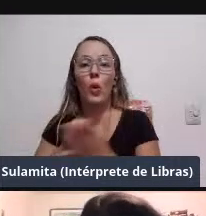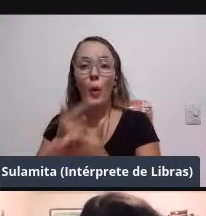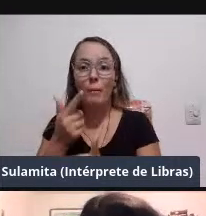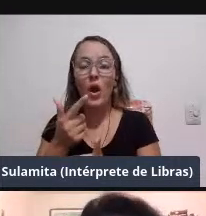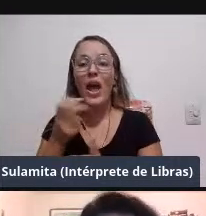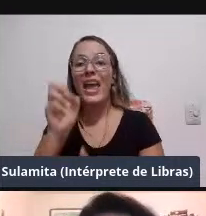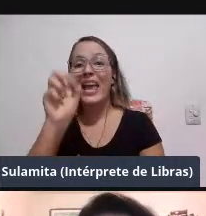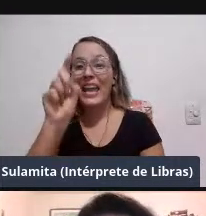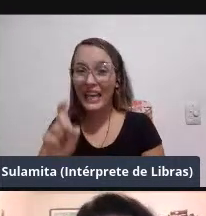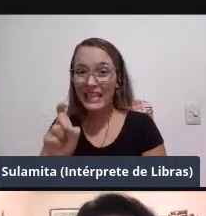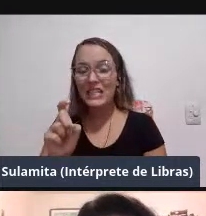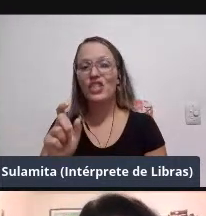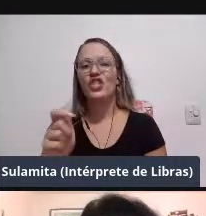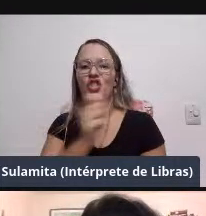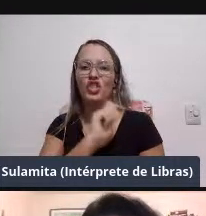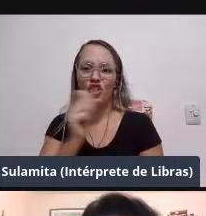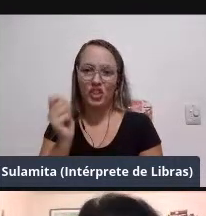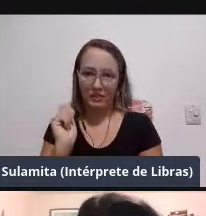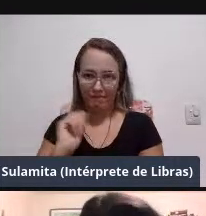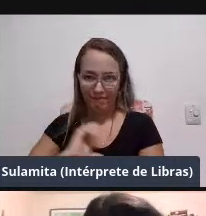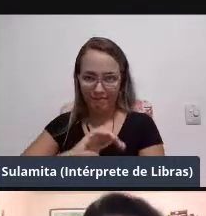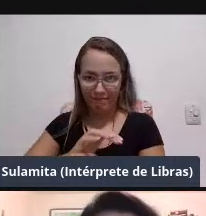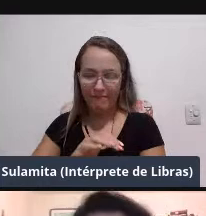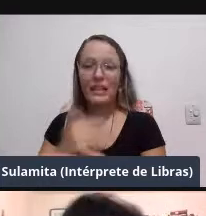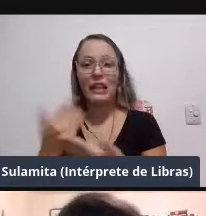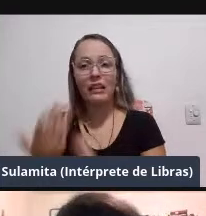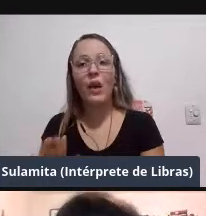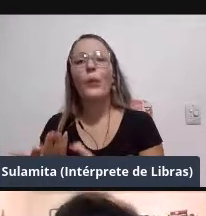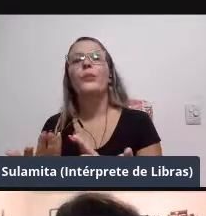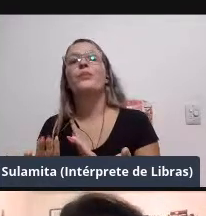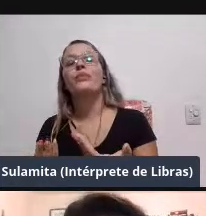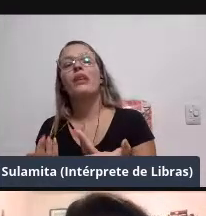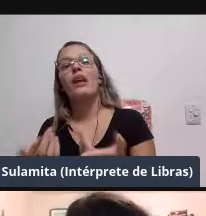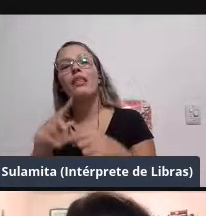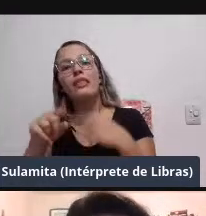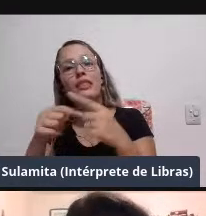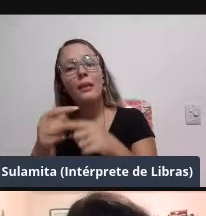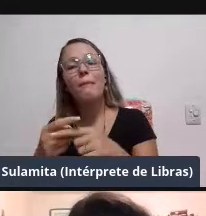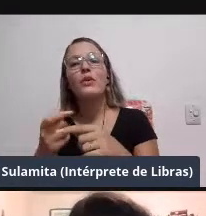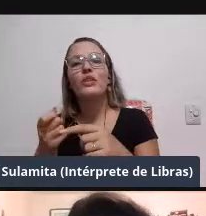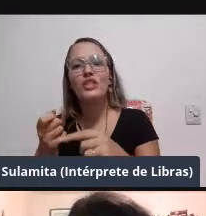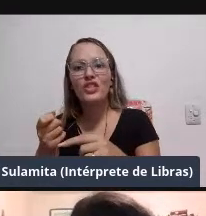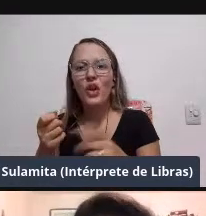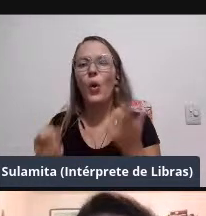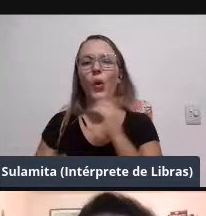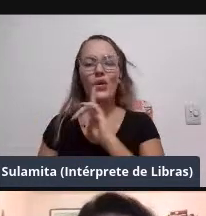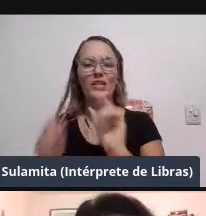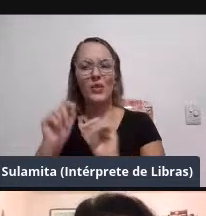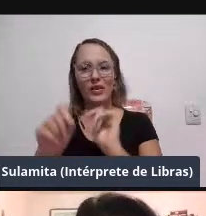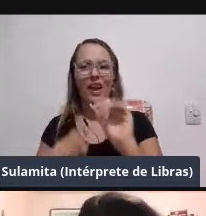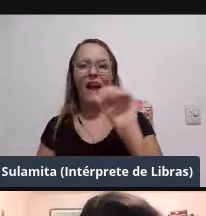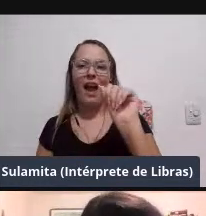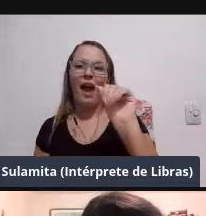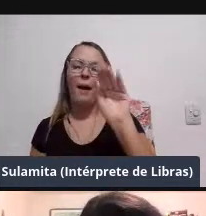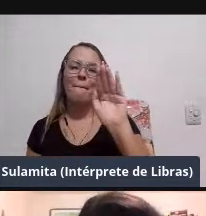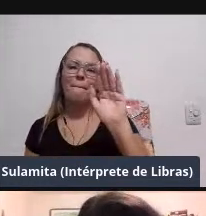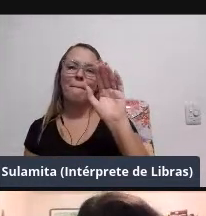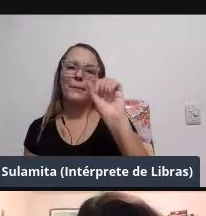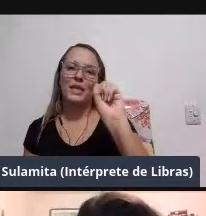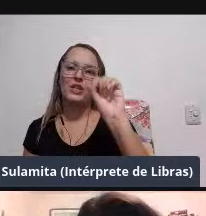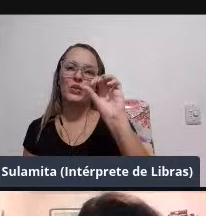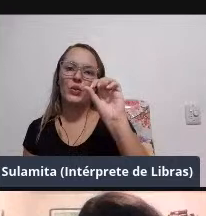com uma mulher negra. E que o pai tinha escravo, depois ele próprio vira abolicionista, o Cardoso Vieira. Eliseu